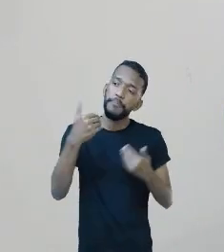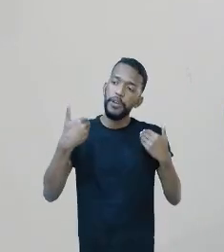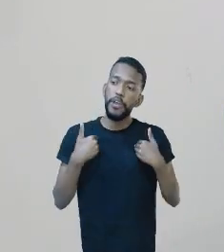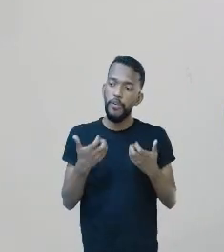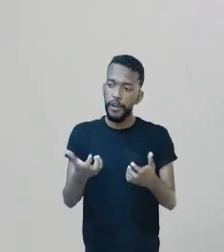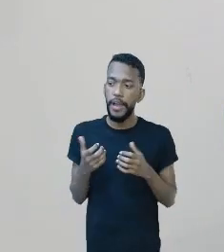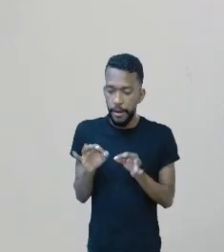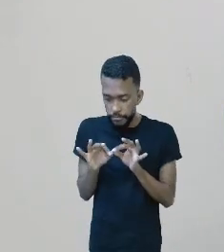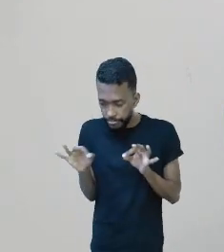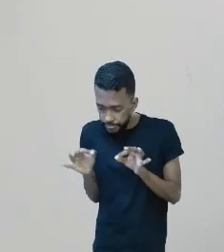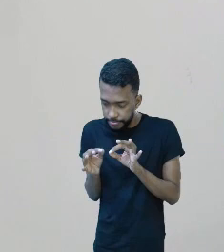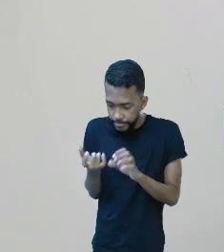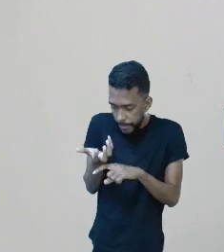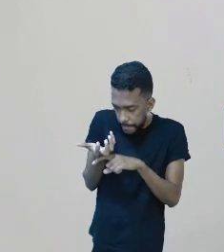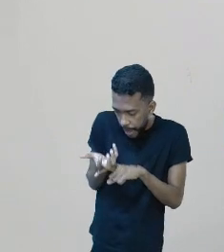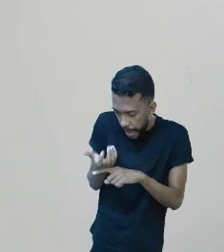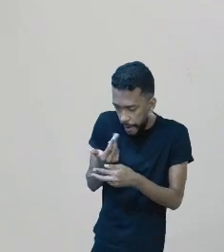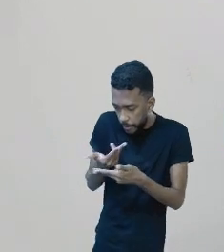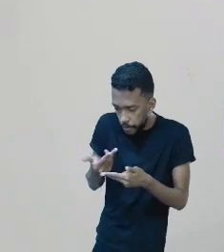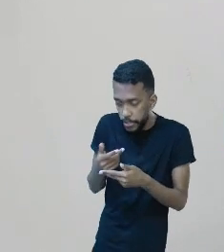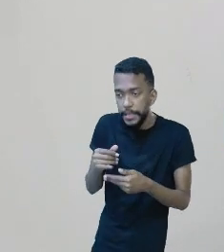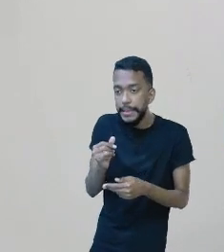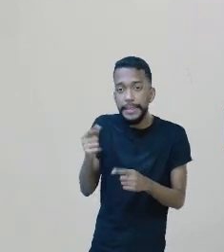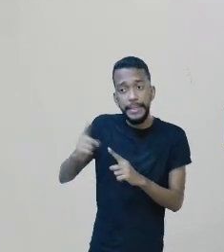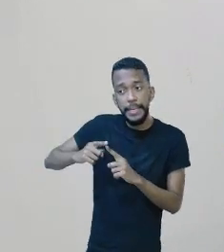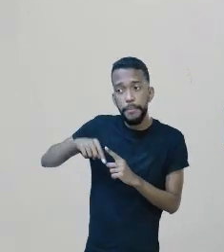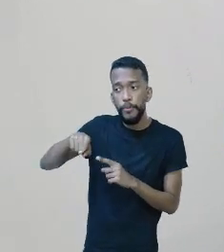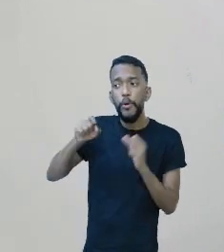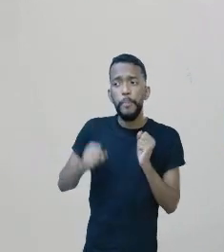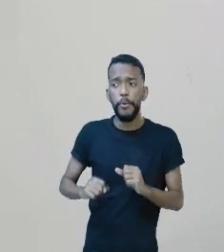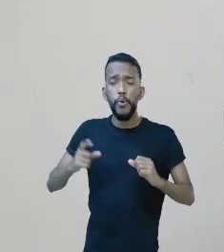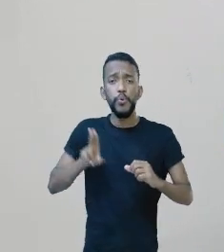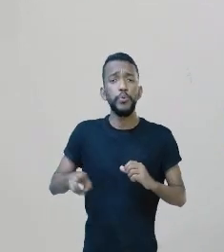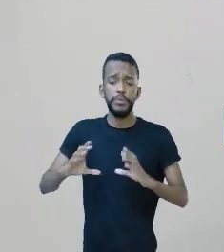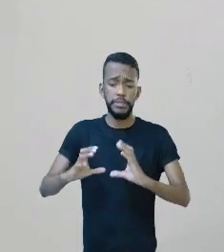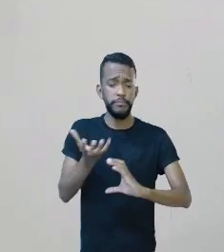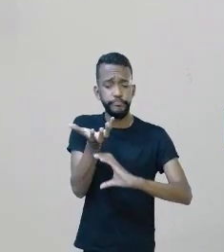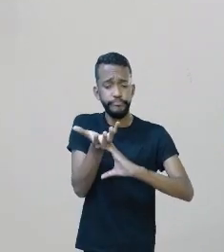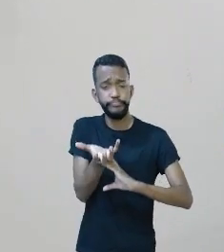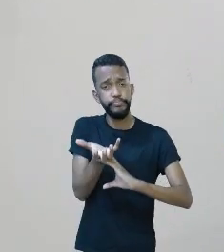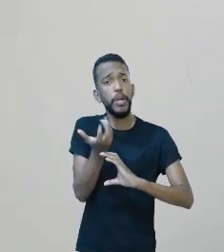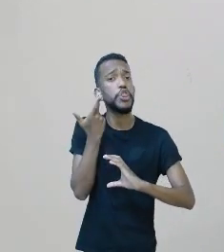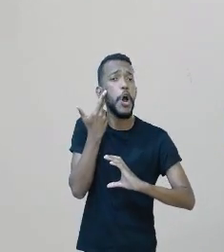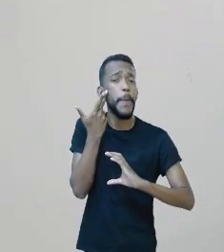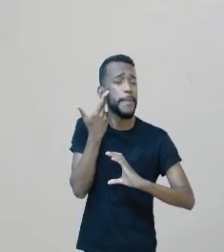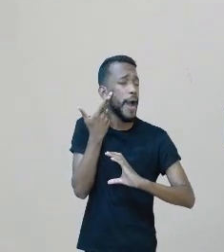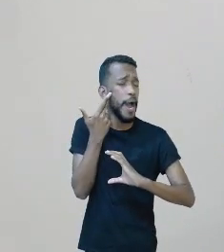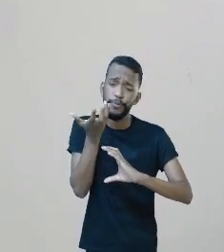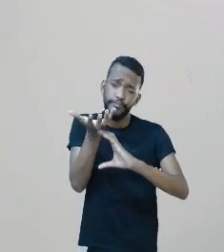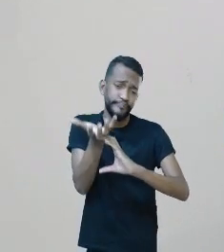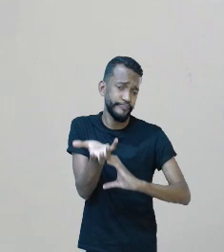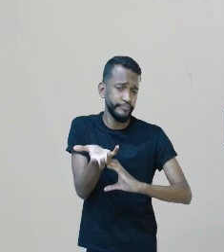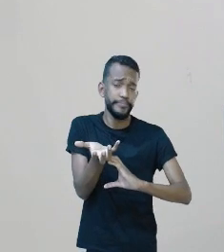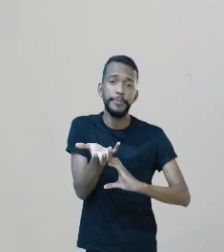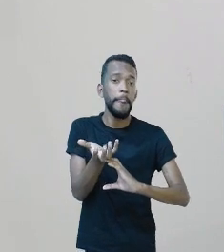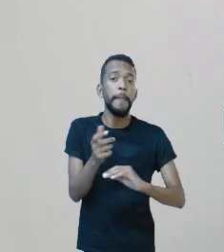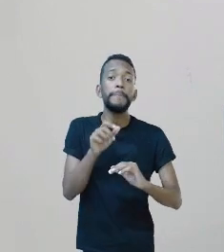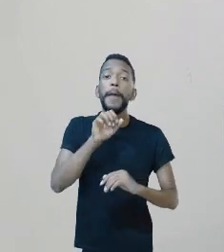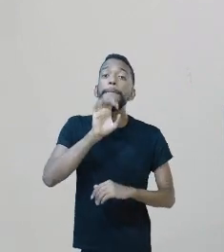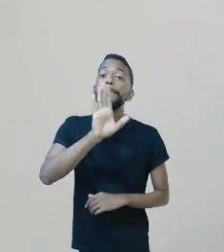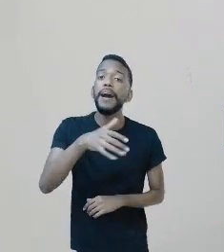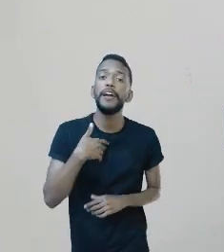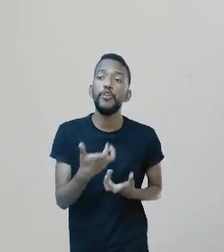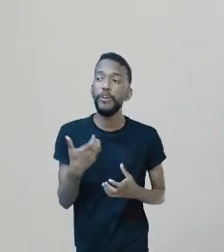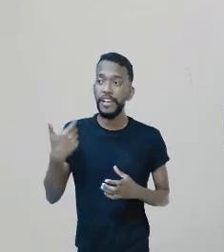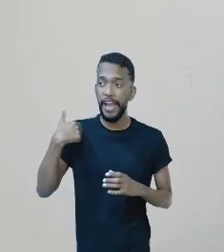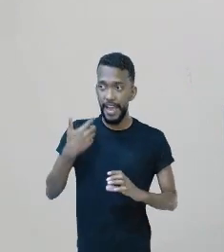para medir um tipo de alimentação, posso utilizar essa balança de mesa tranquilamente. Mas se por um acaso eu quisesse me